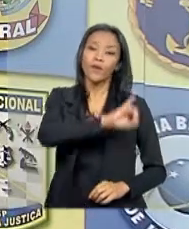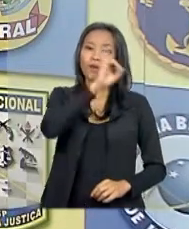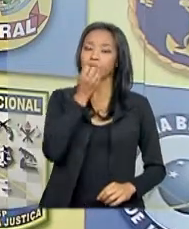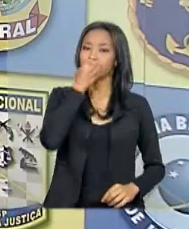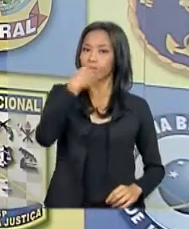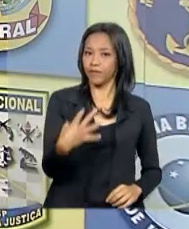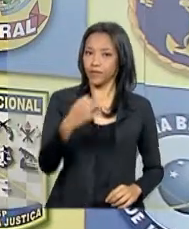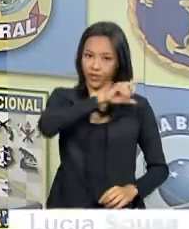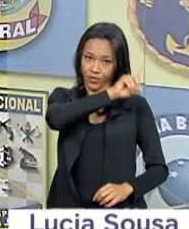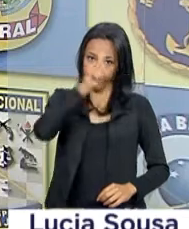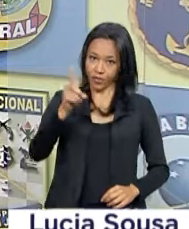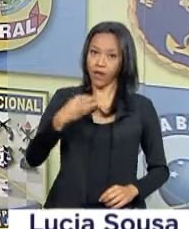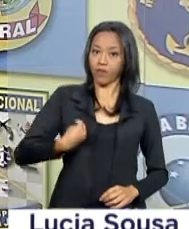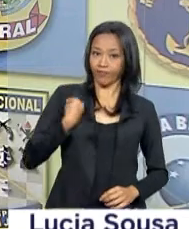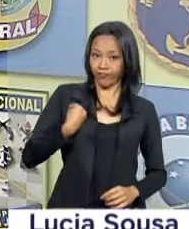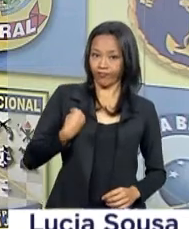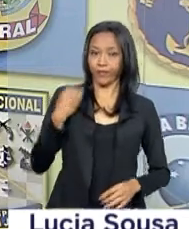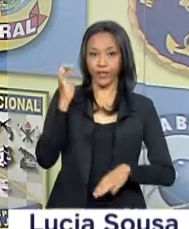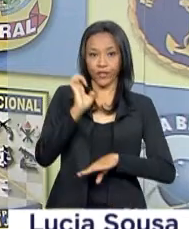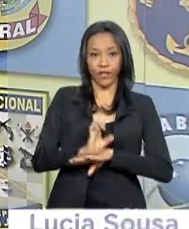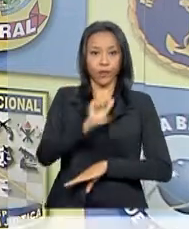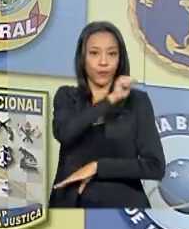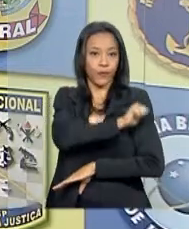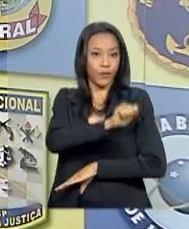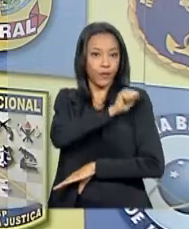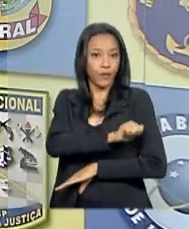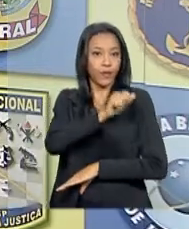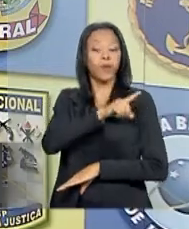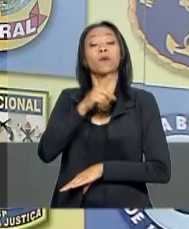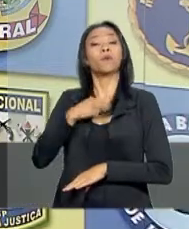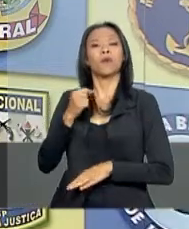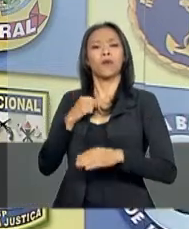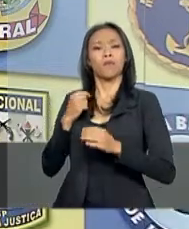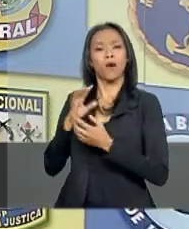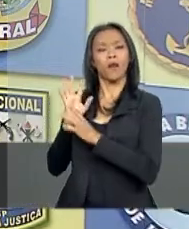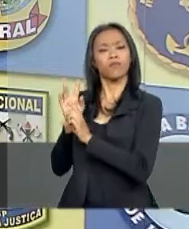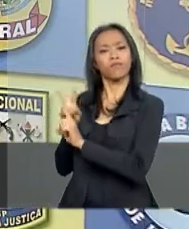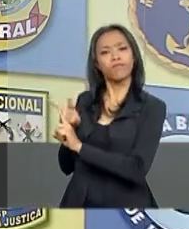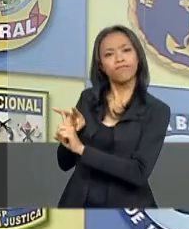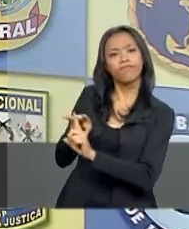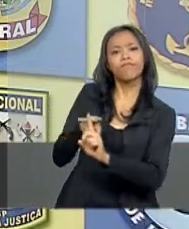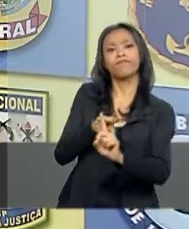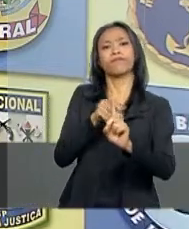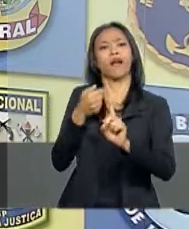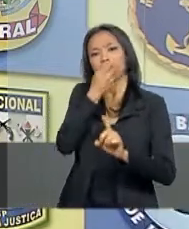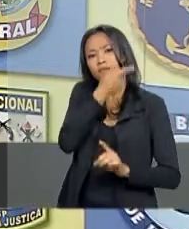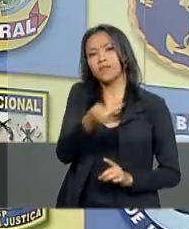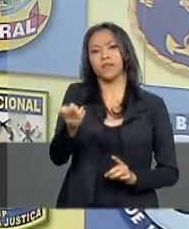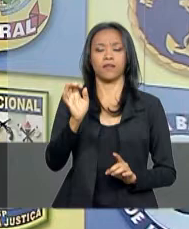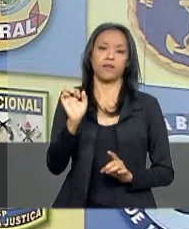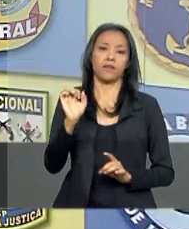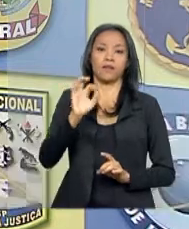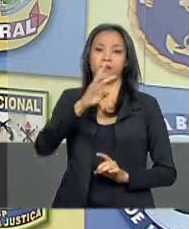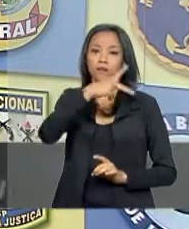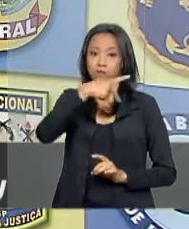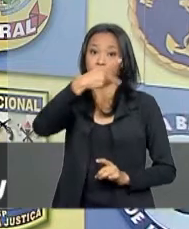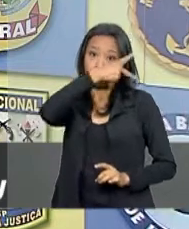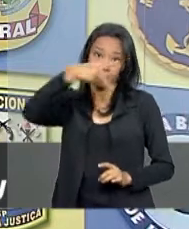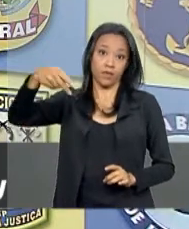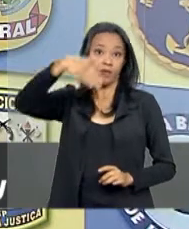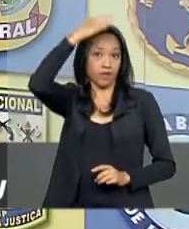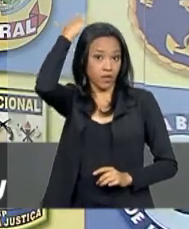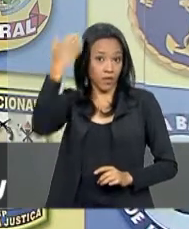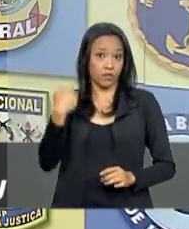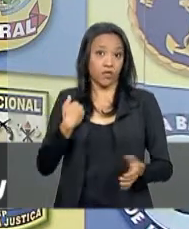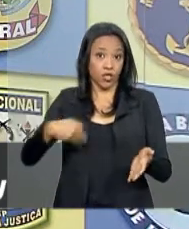Olá, bom dia. A gente segue aqui no Rio de Janeiro para acompanhar a visita do presidente Michel Temer à cidade. Ele deve chegar daqui a pouco, às 10h30 da